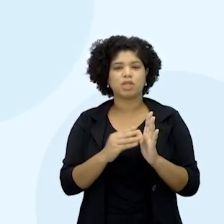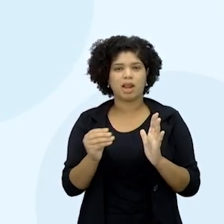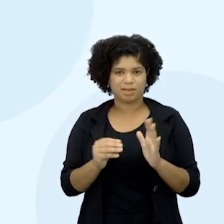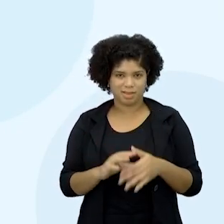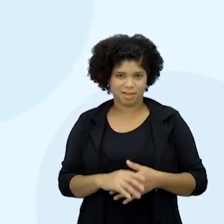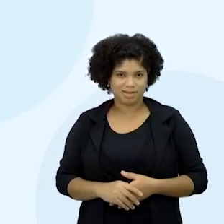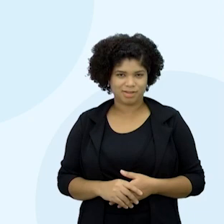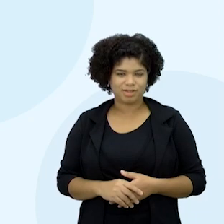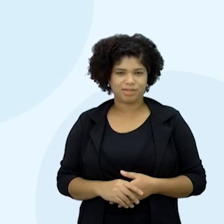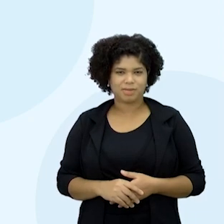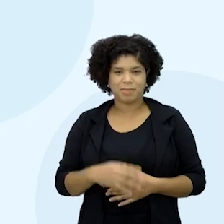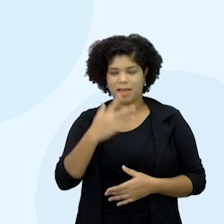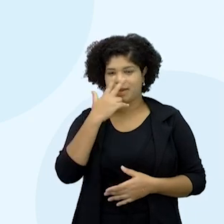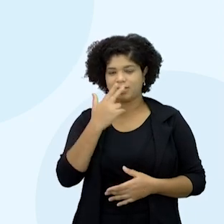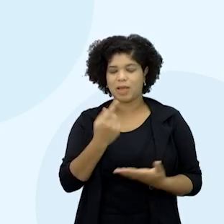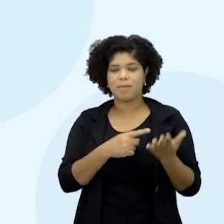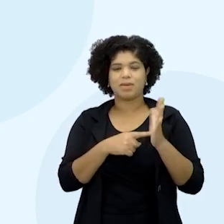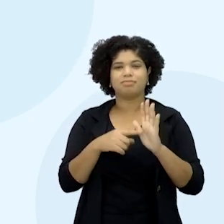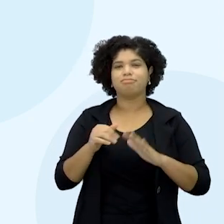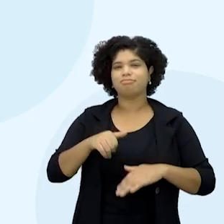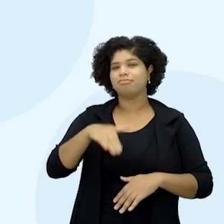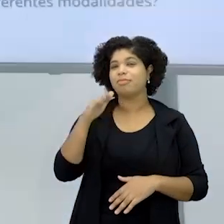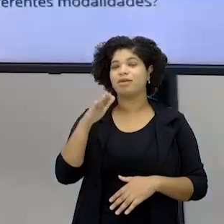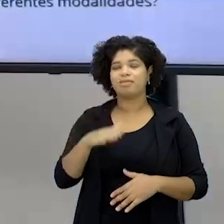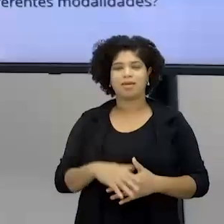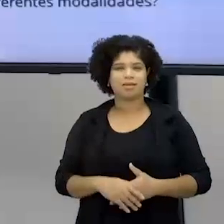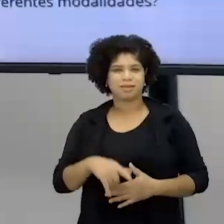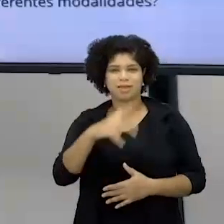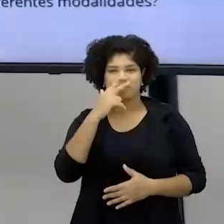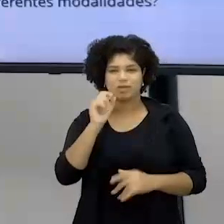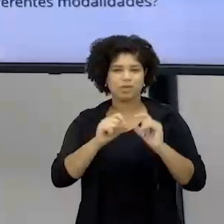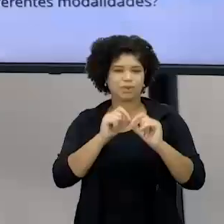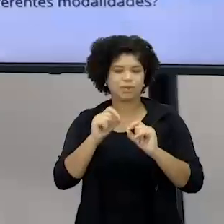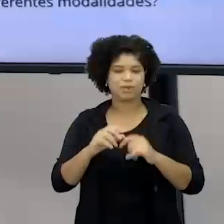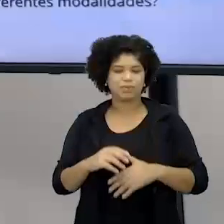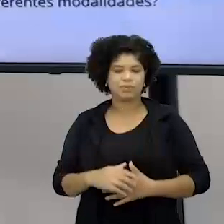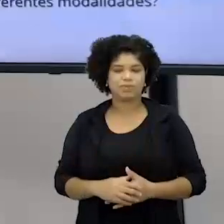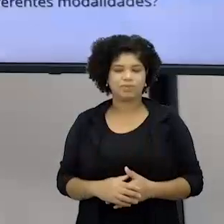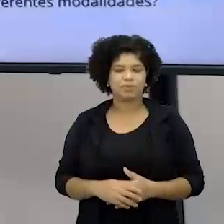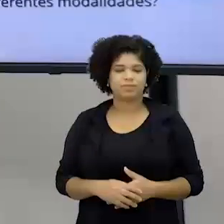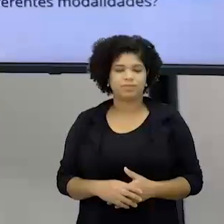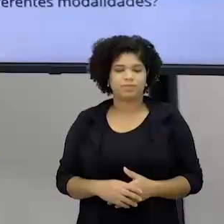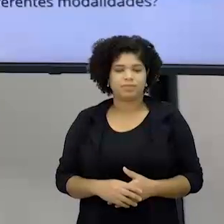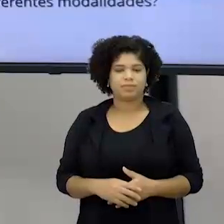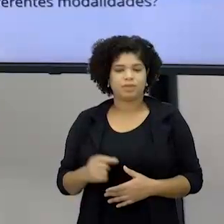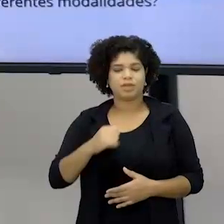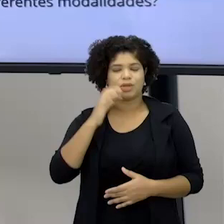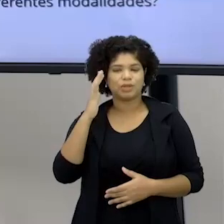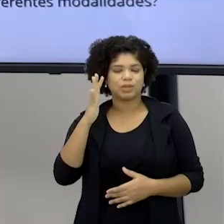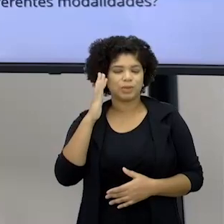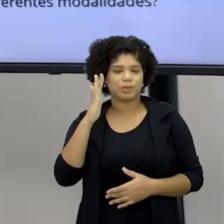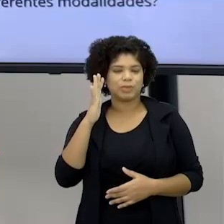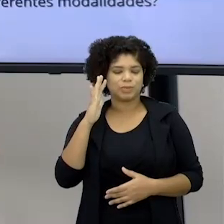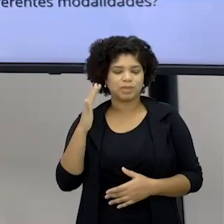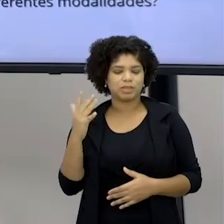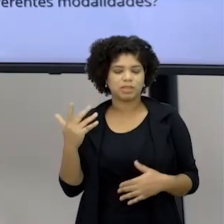destaque do que as outras? Será que a gente tem que pensar somente porque